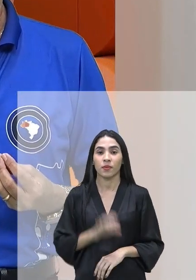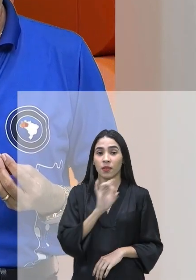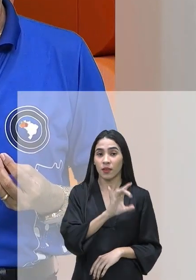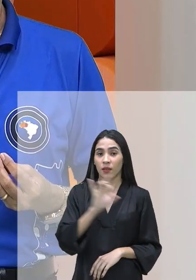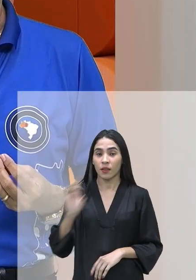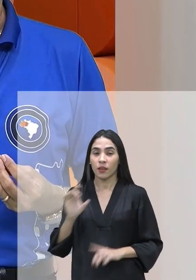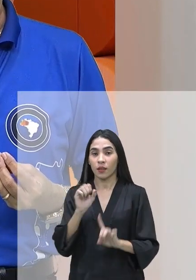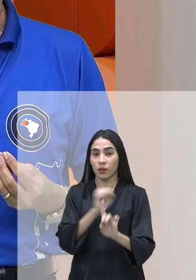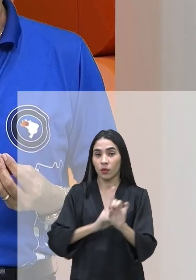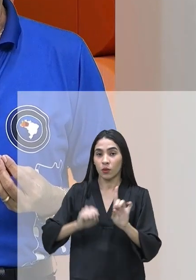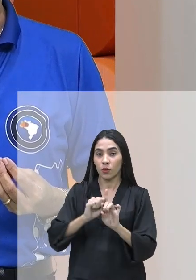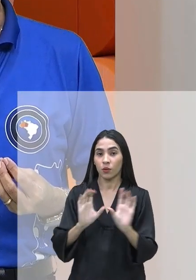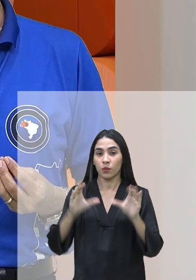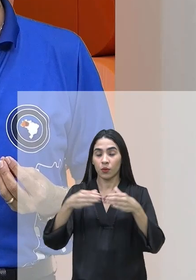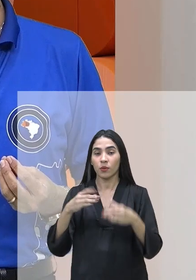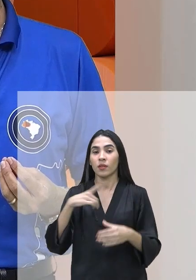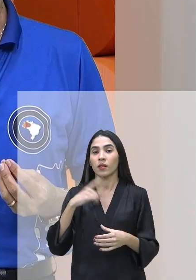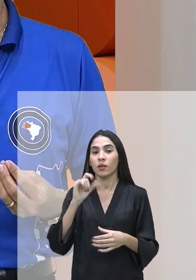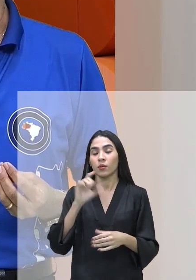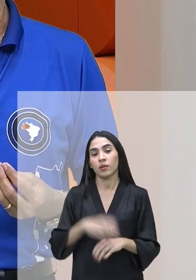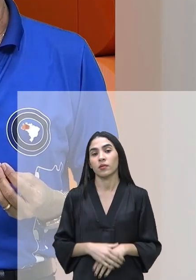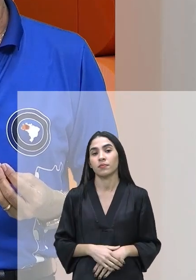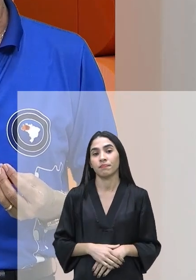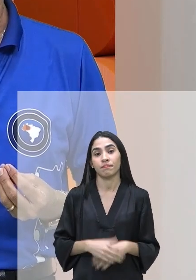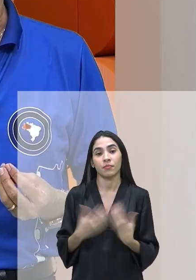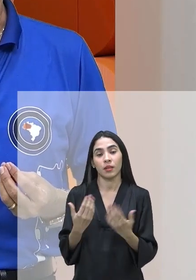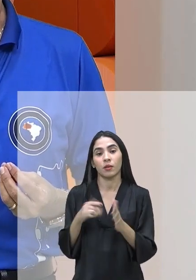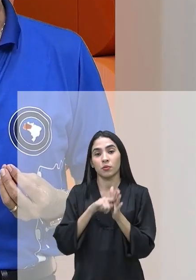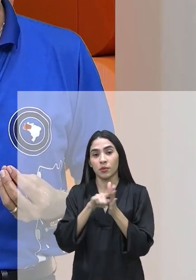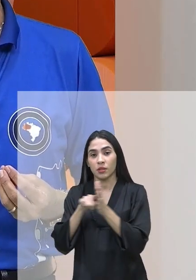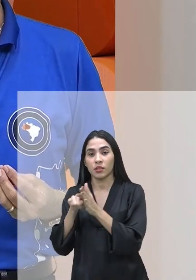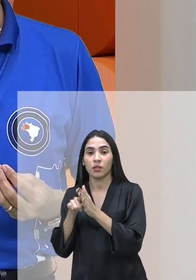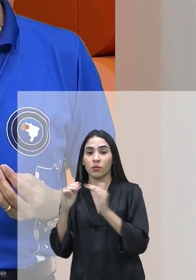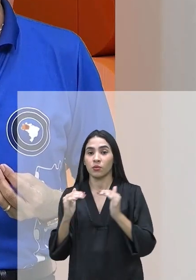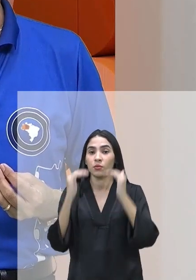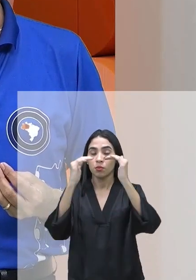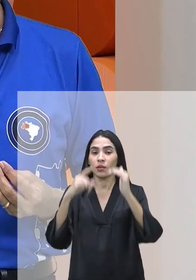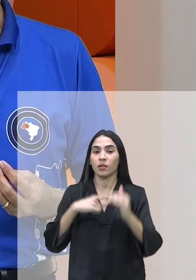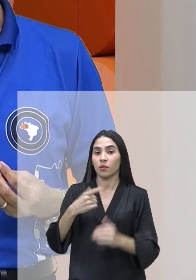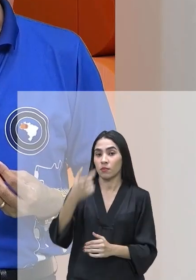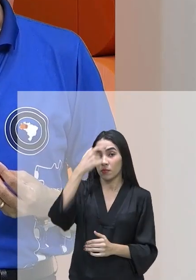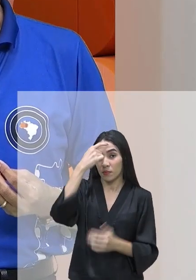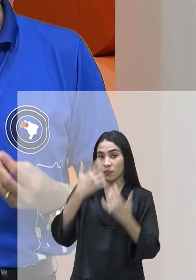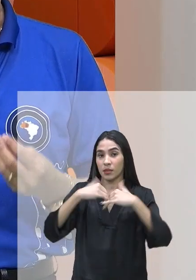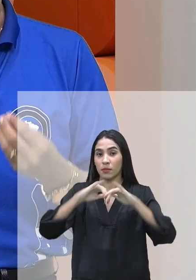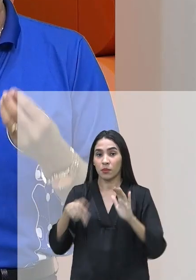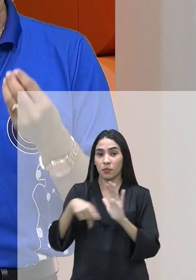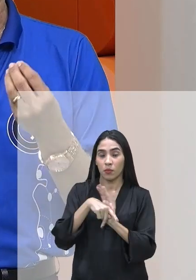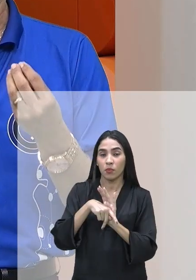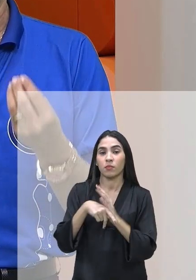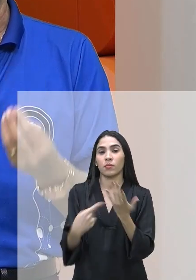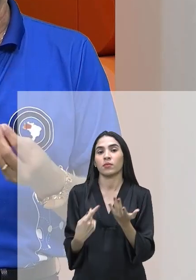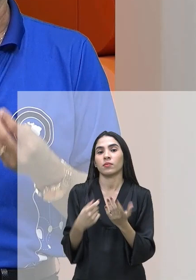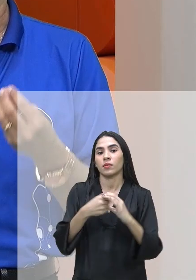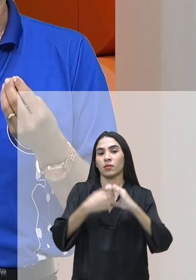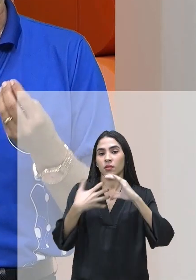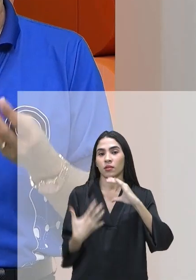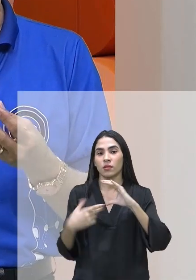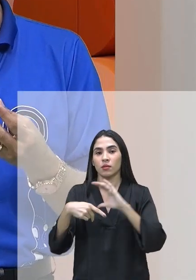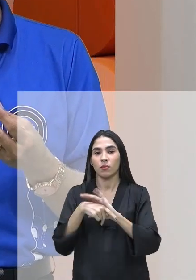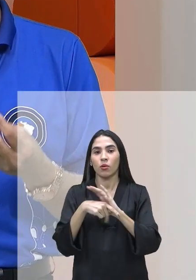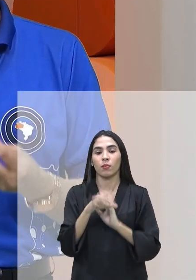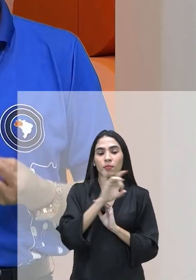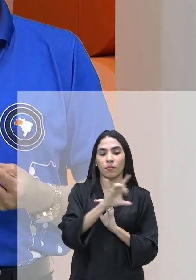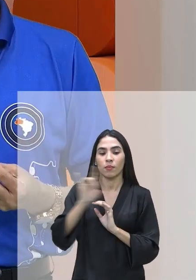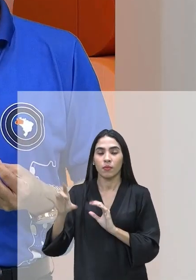classe social tem, segundo os sociólogos, um pensamento próprio, que é característico